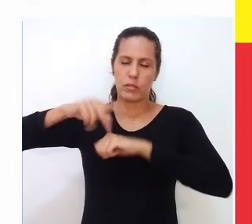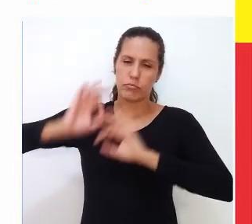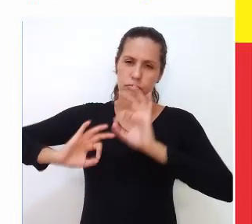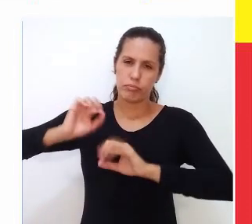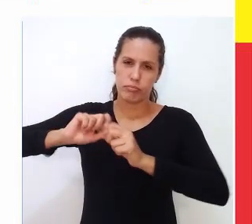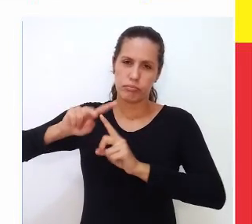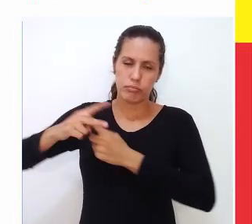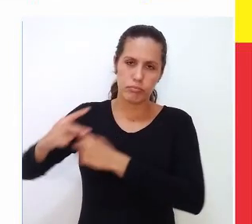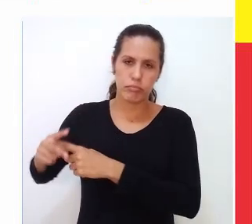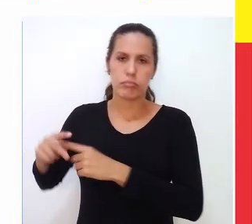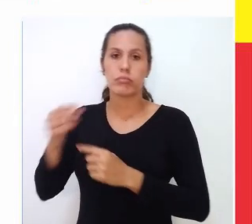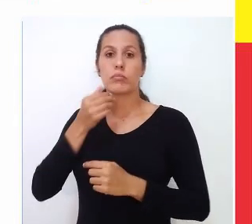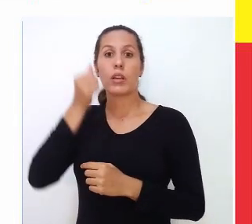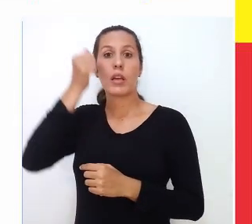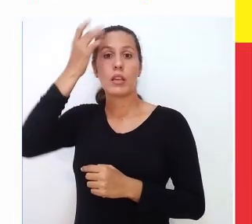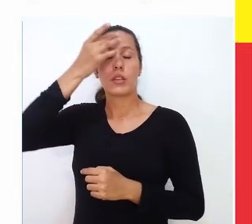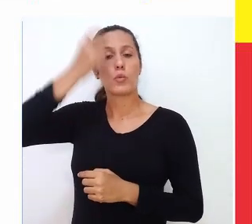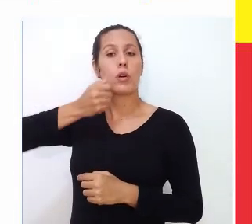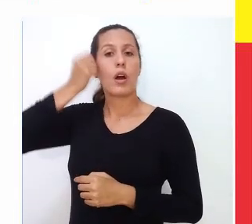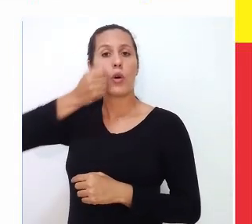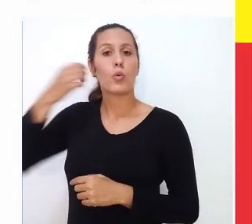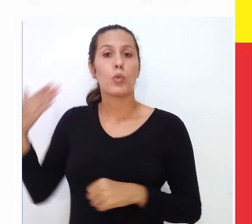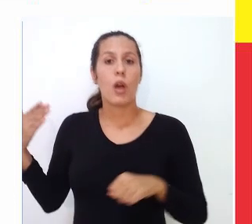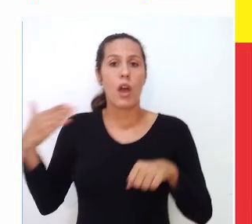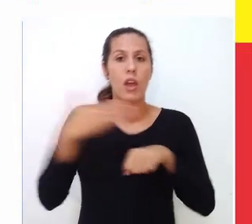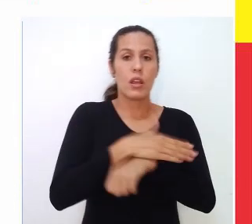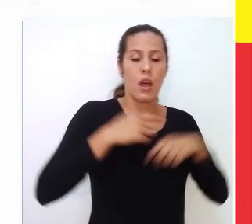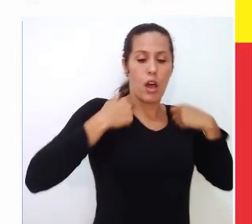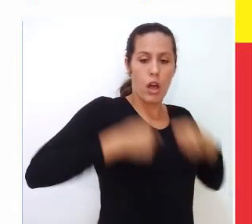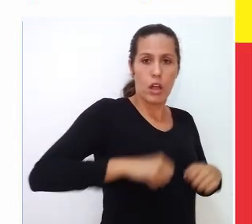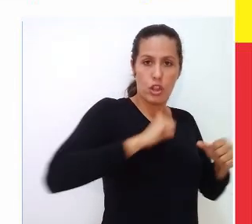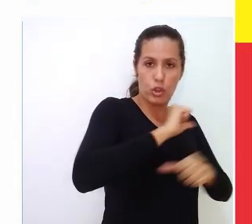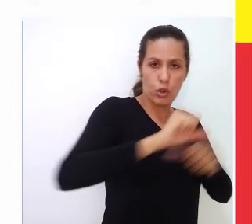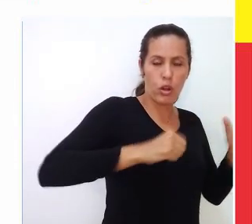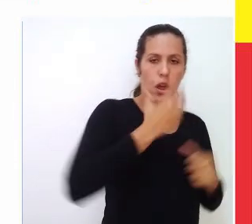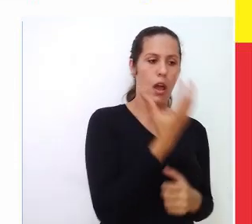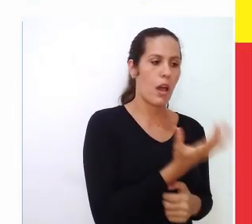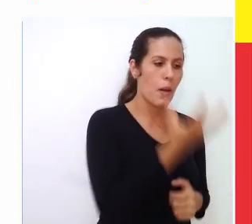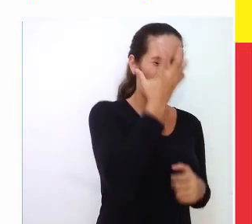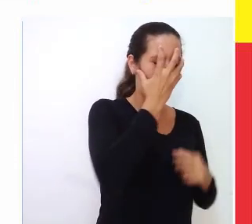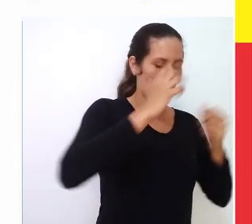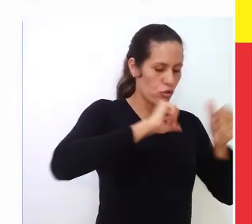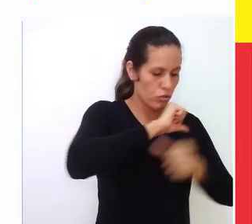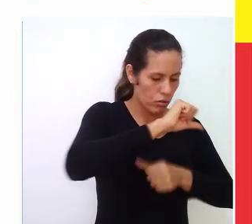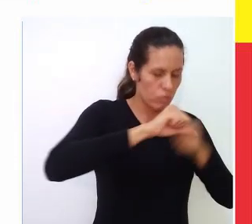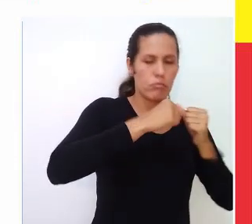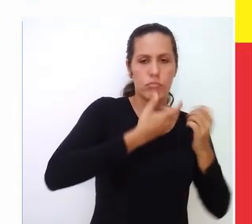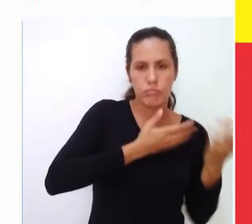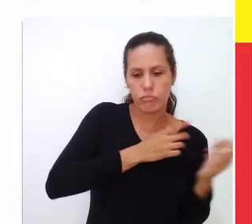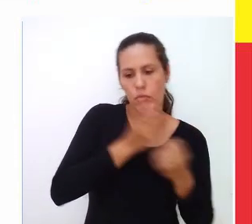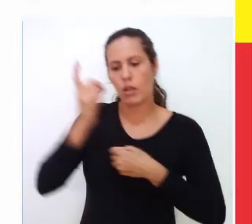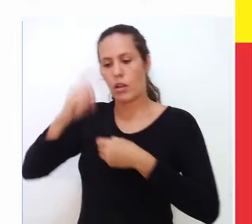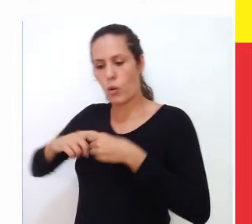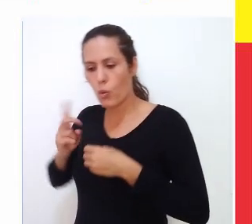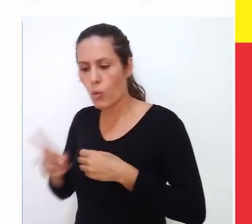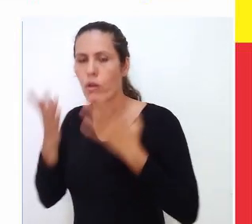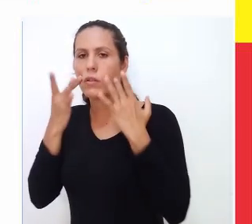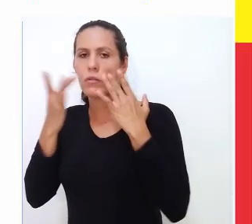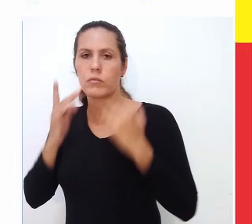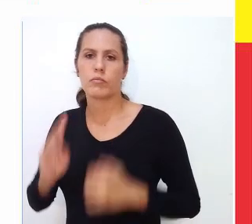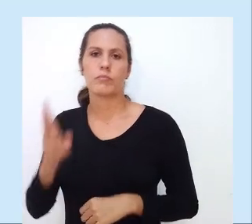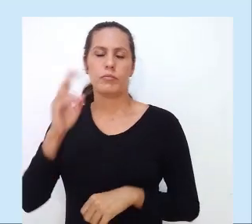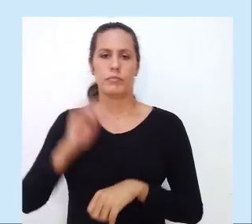atores entravam para trocar suas máscaras e para trocar de roupa, para continuar a encenação.